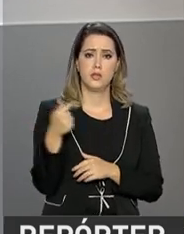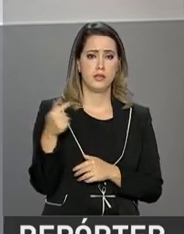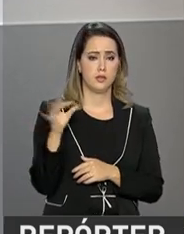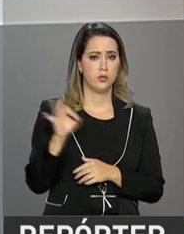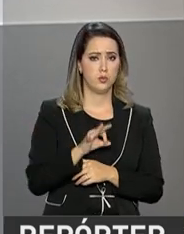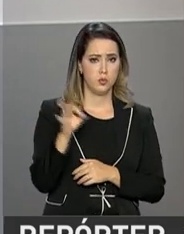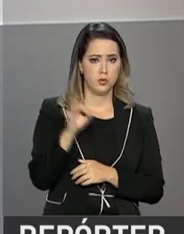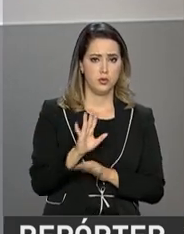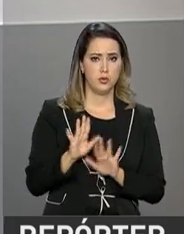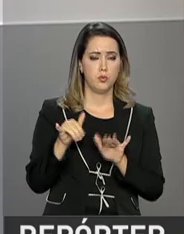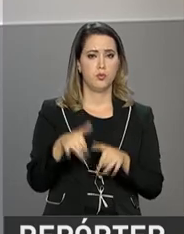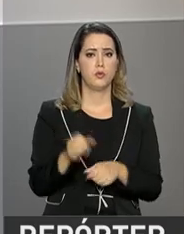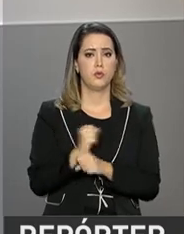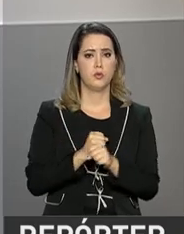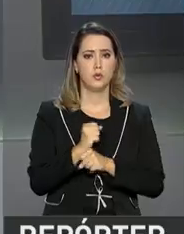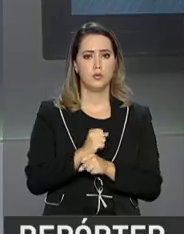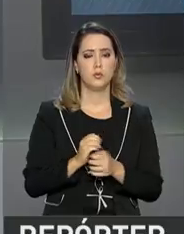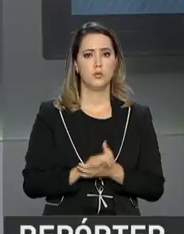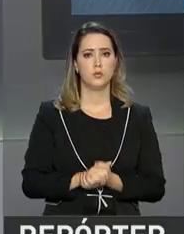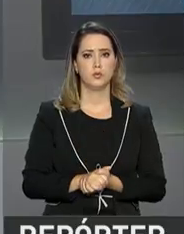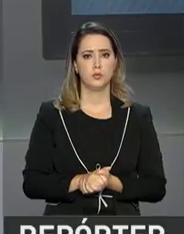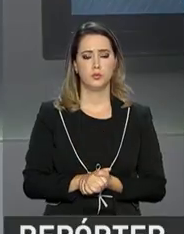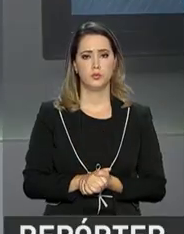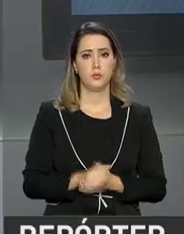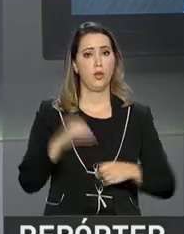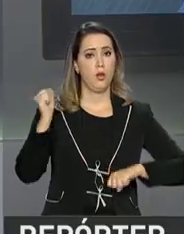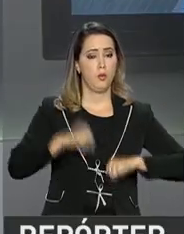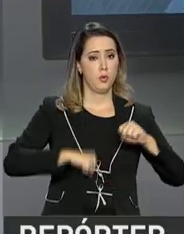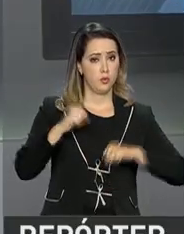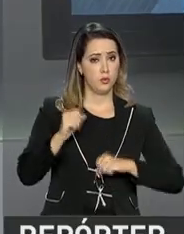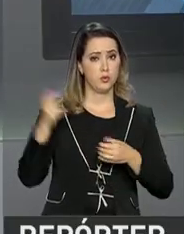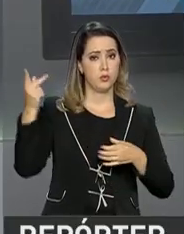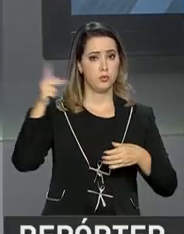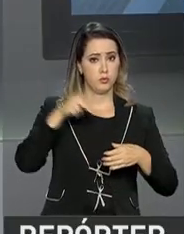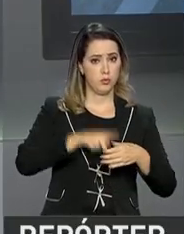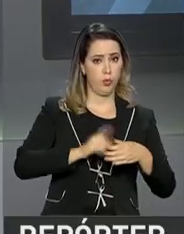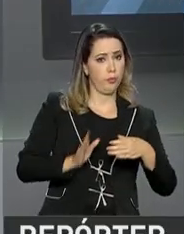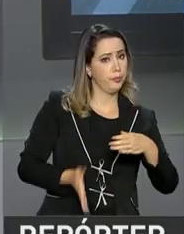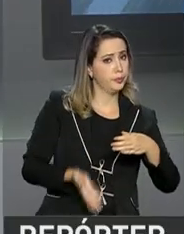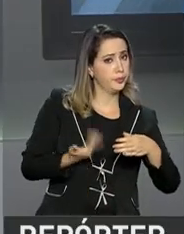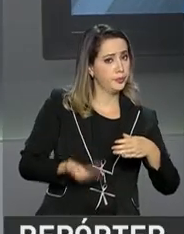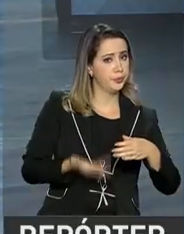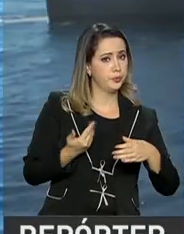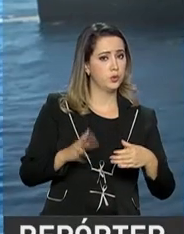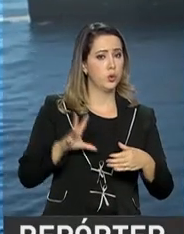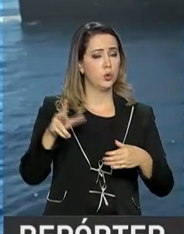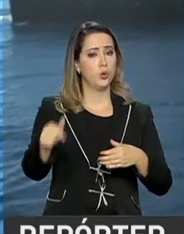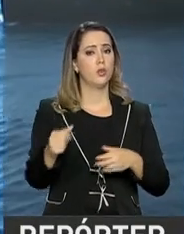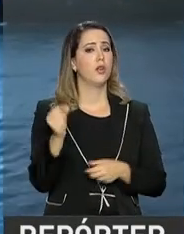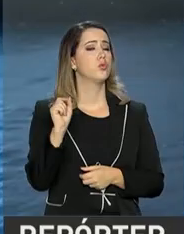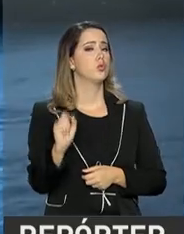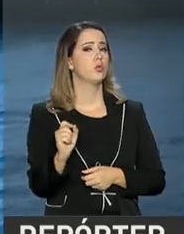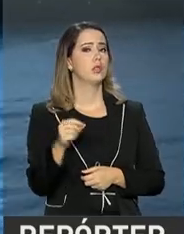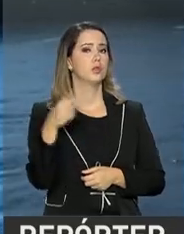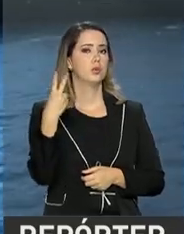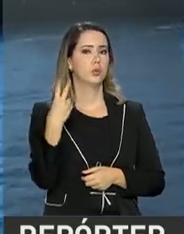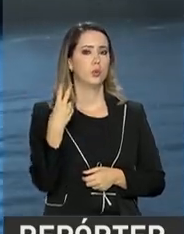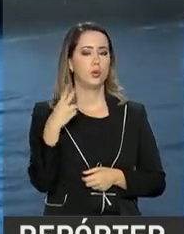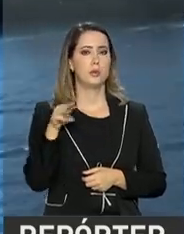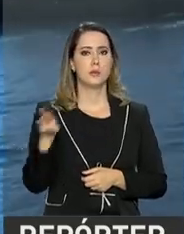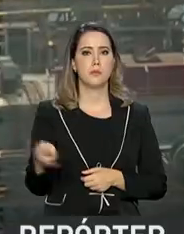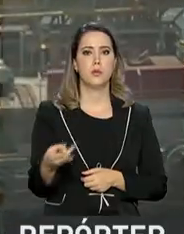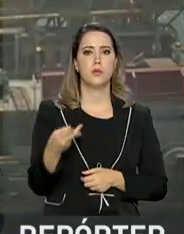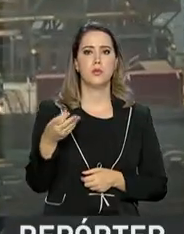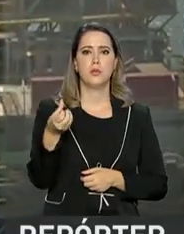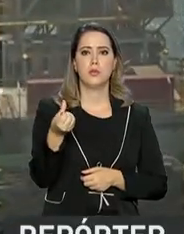7 por cento para o fim do ano a produção nacional de petróleo em outubro totalizou 2 milhões seiscentos e vinte